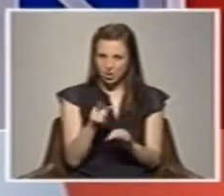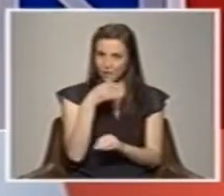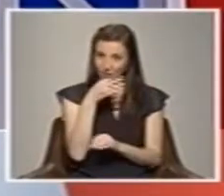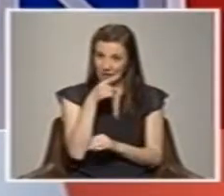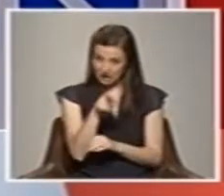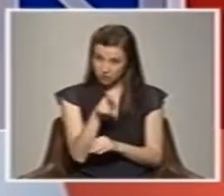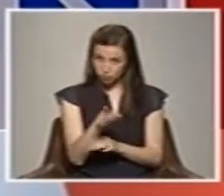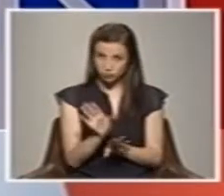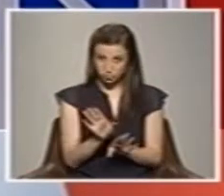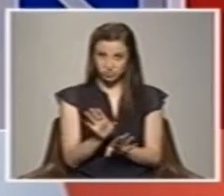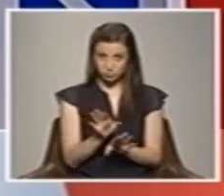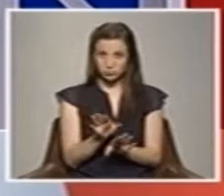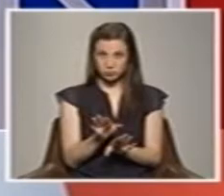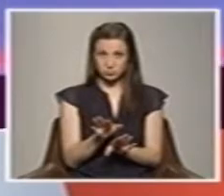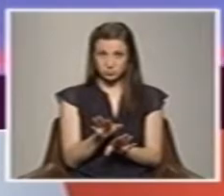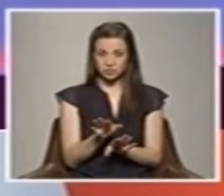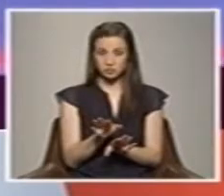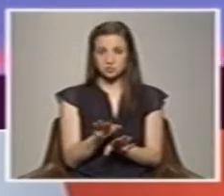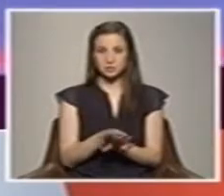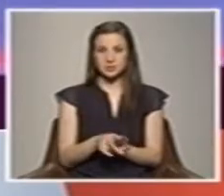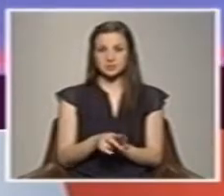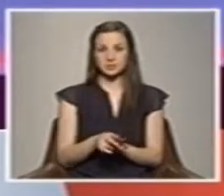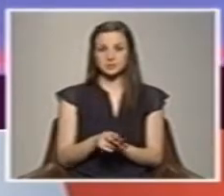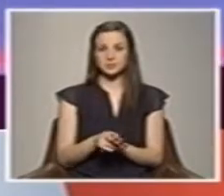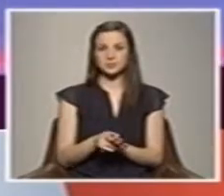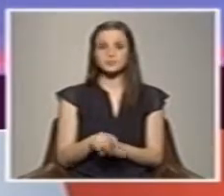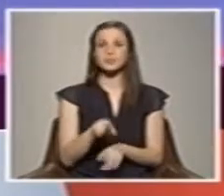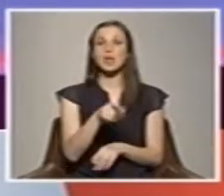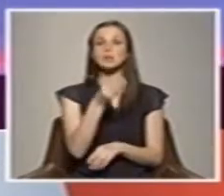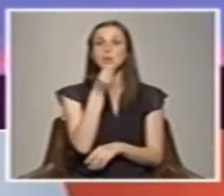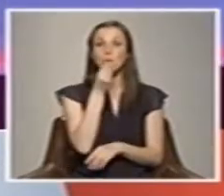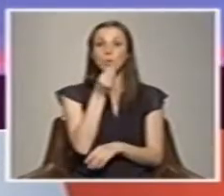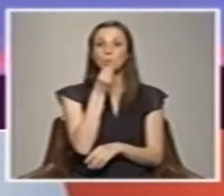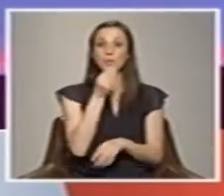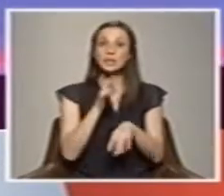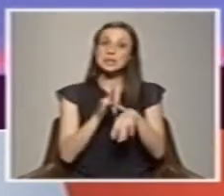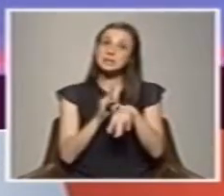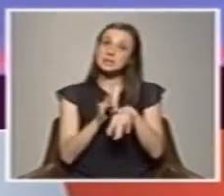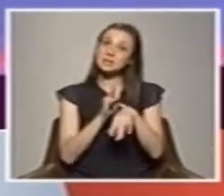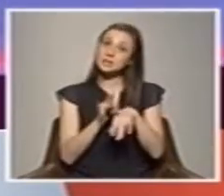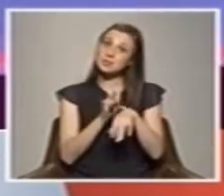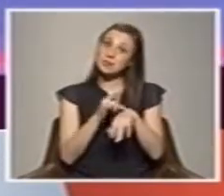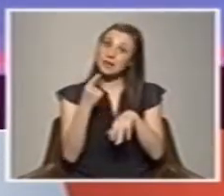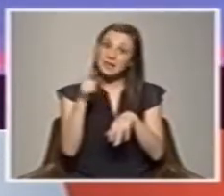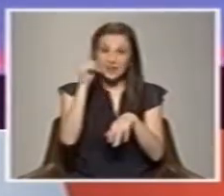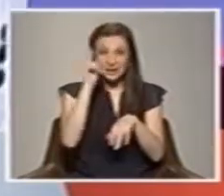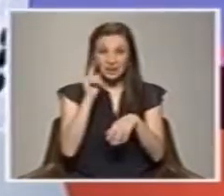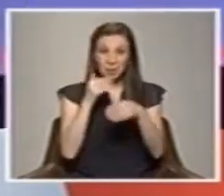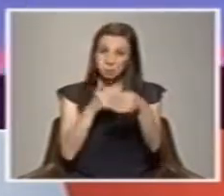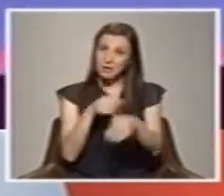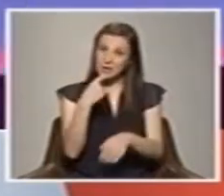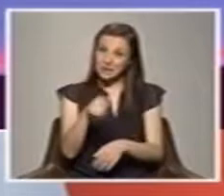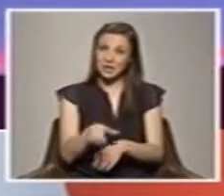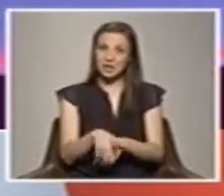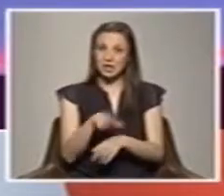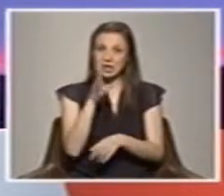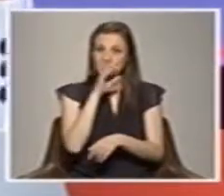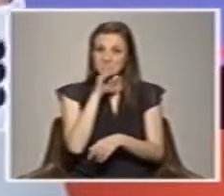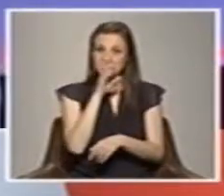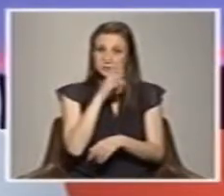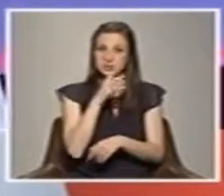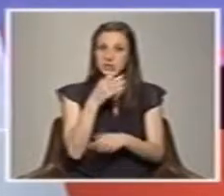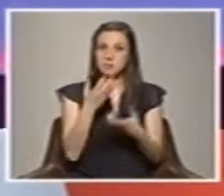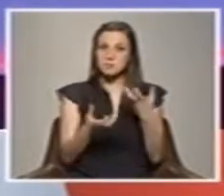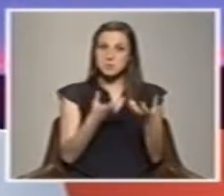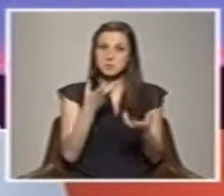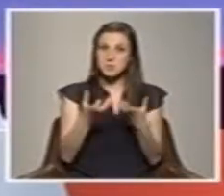das pessoas nasceu para isso. Portanto, esta comida é mais perecível e, de facto, tem tempos. E se é quente, se está a frio, eu